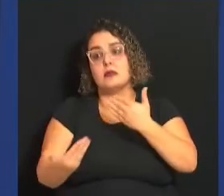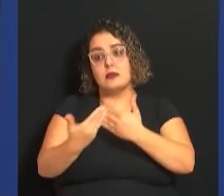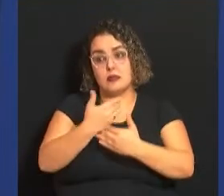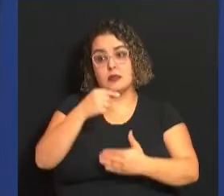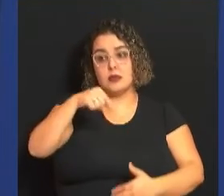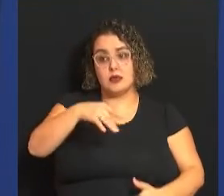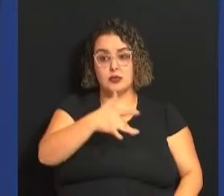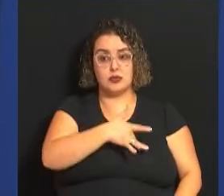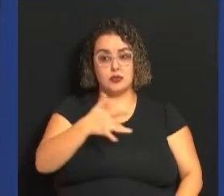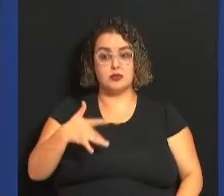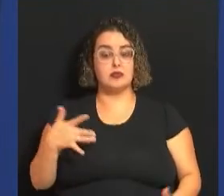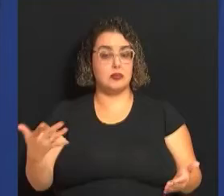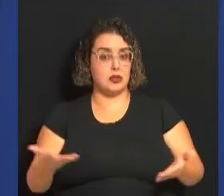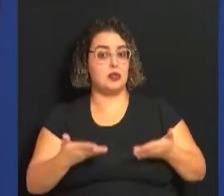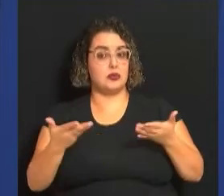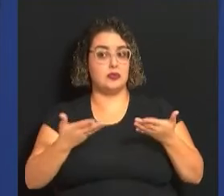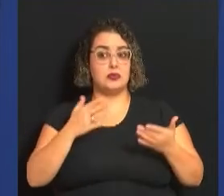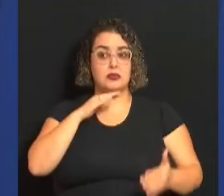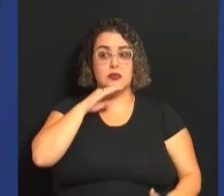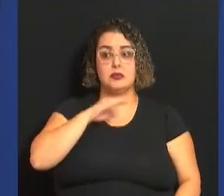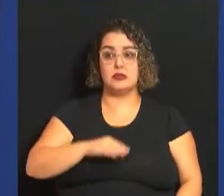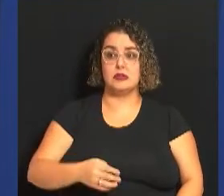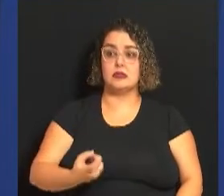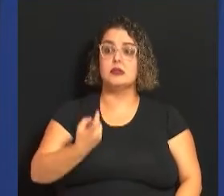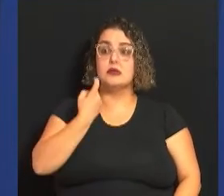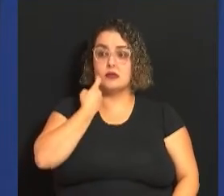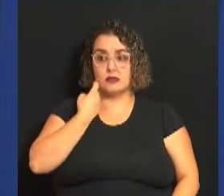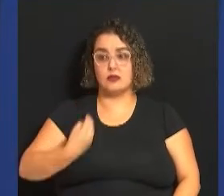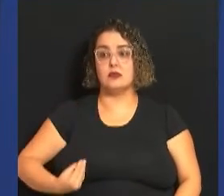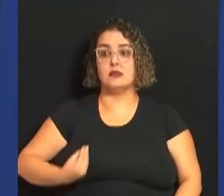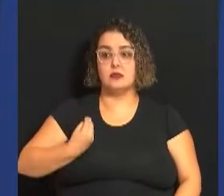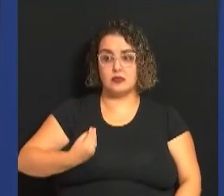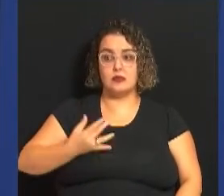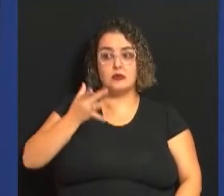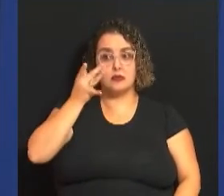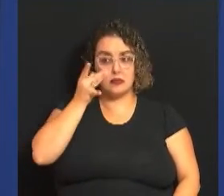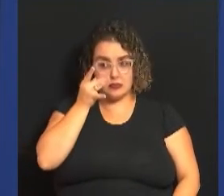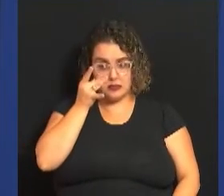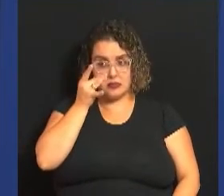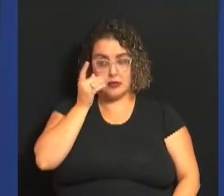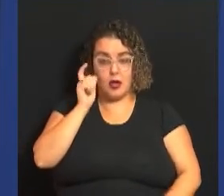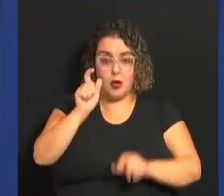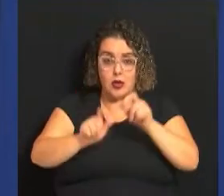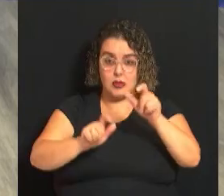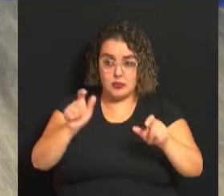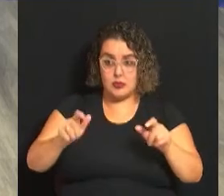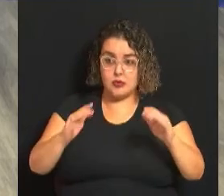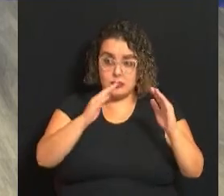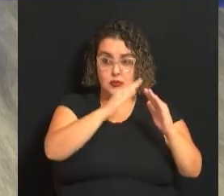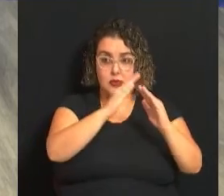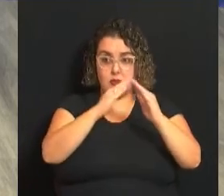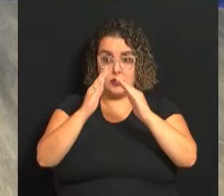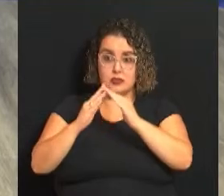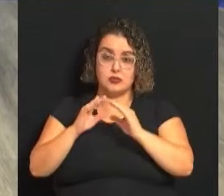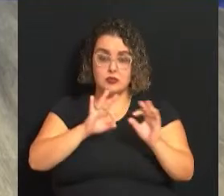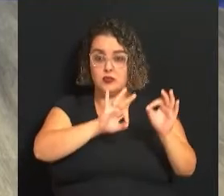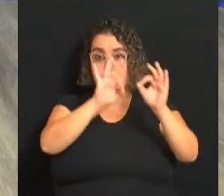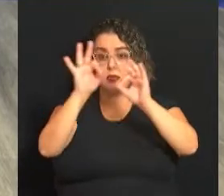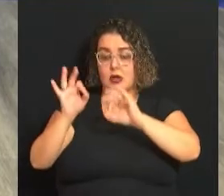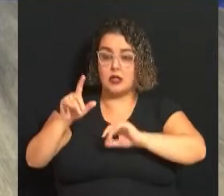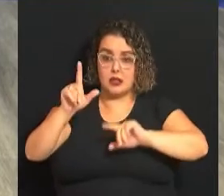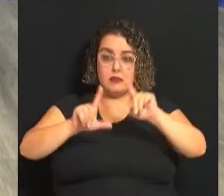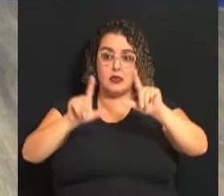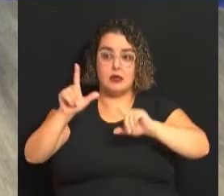Saúde é Vida, nessa tarde de sexta-feira, a gente está falando ao vivo com o pessoal de casa, aí os telespectadores da TV Câmara